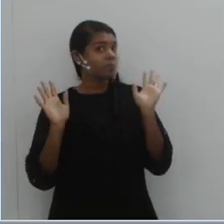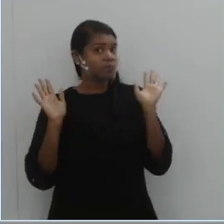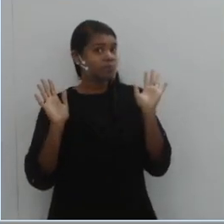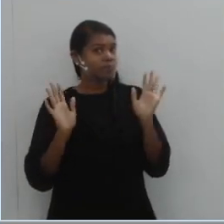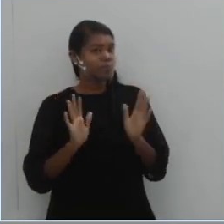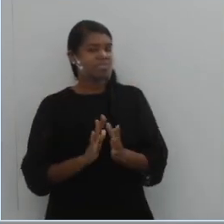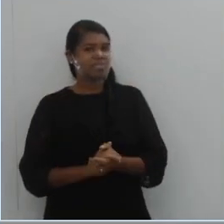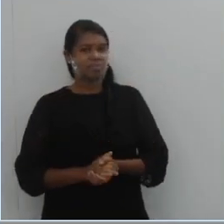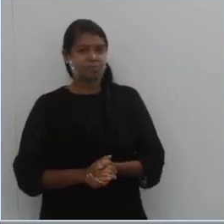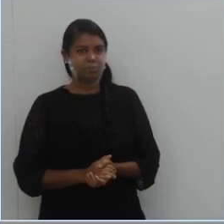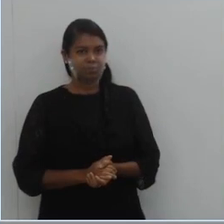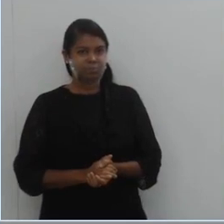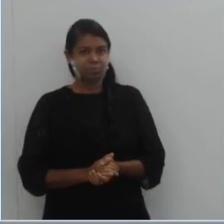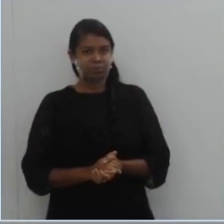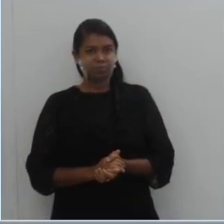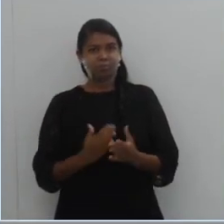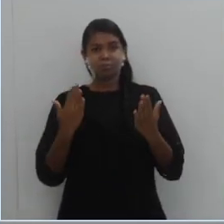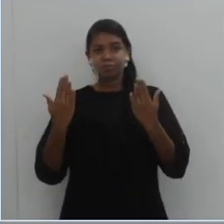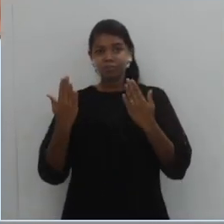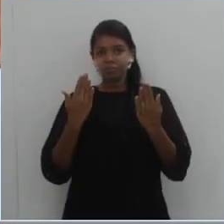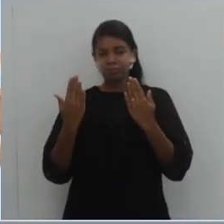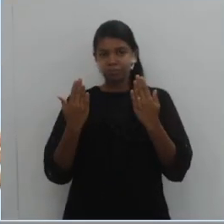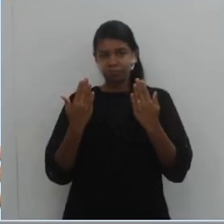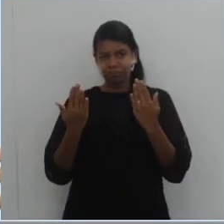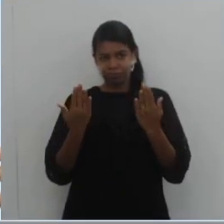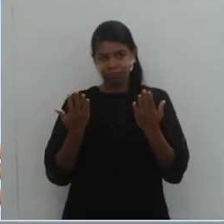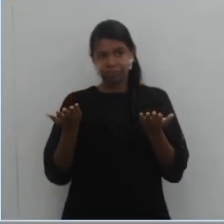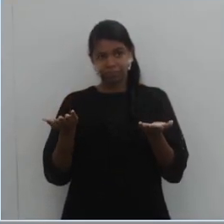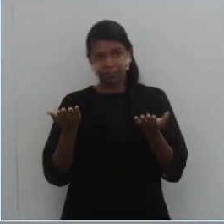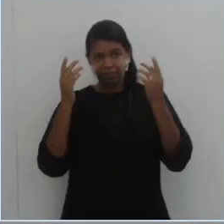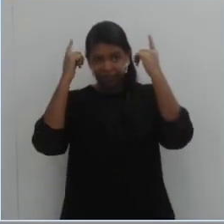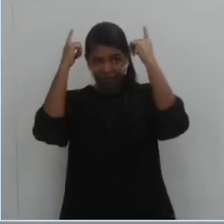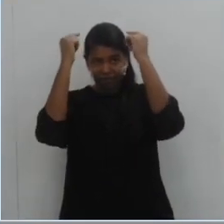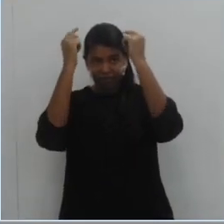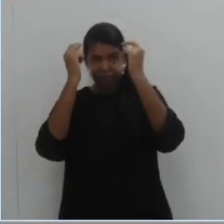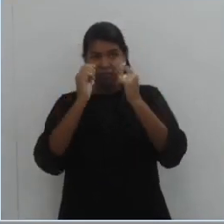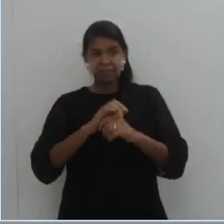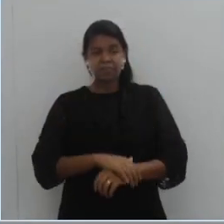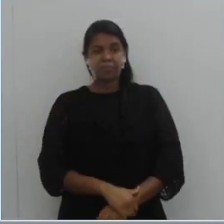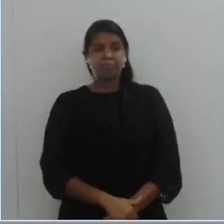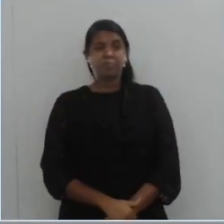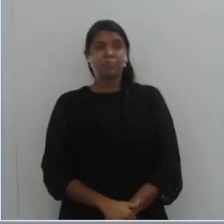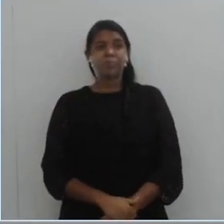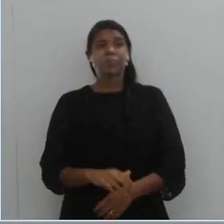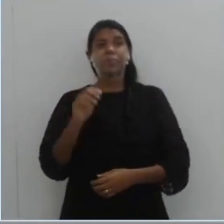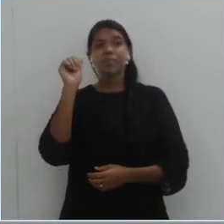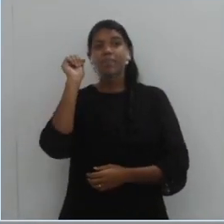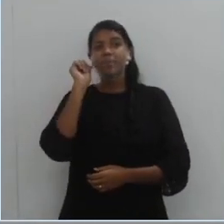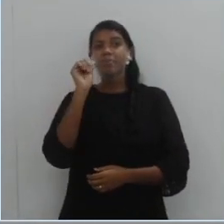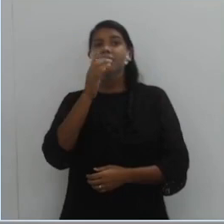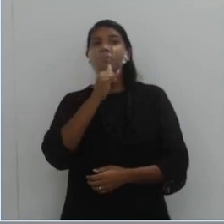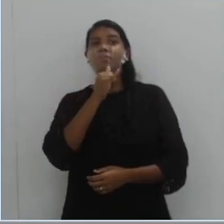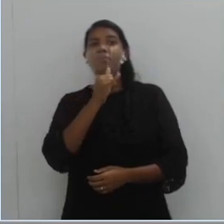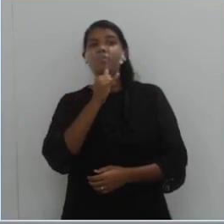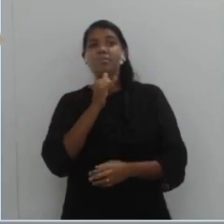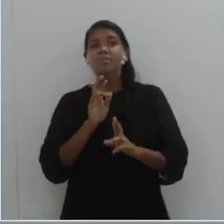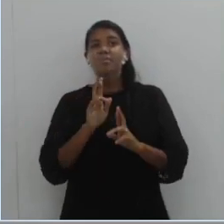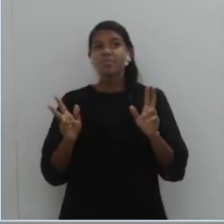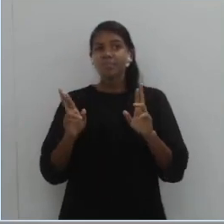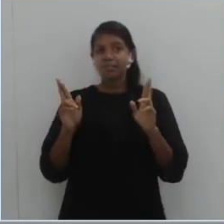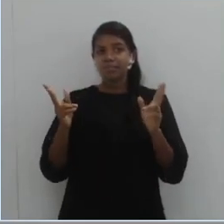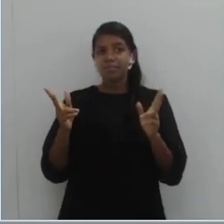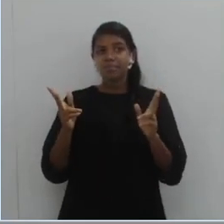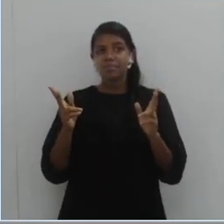absurda quando se compara à grega. Então, a mulher, por exemplo, diferente da